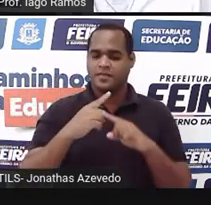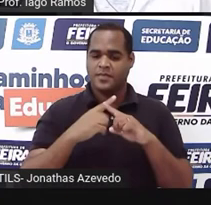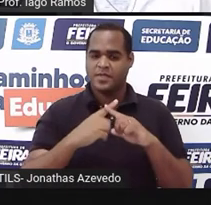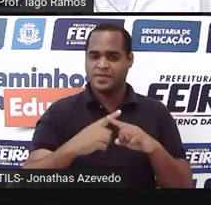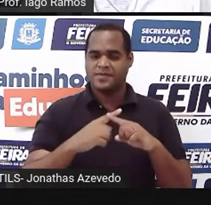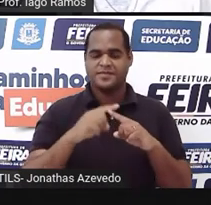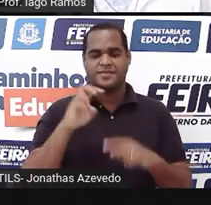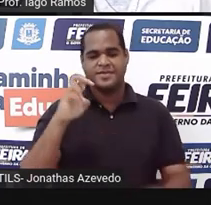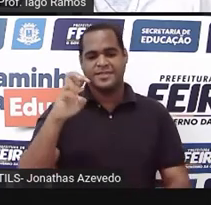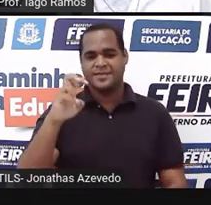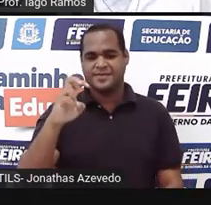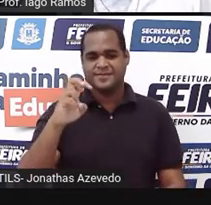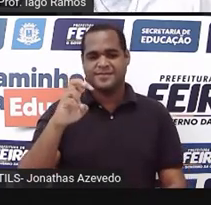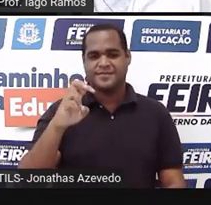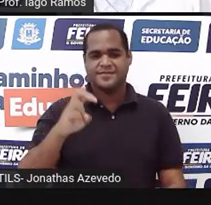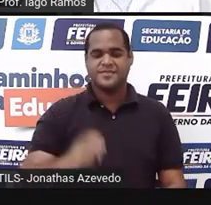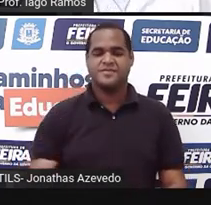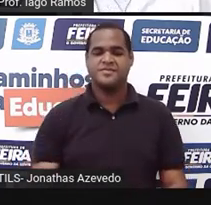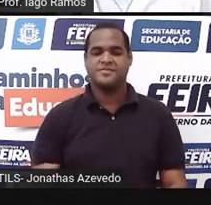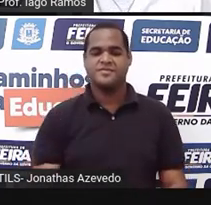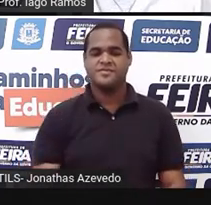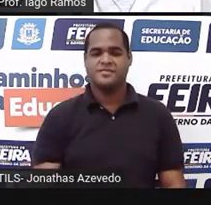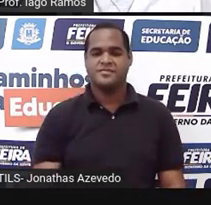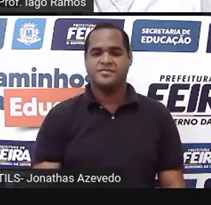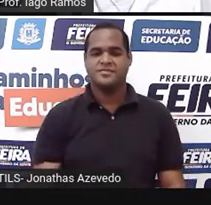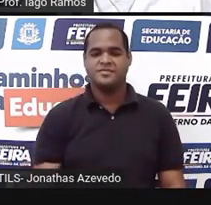pela altura que é cinco centímetros